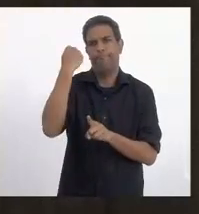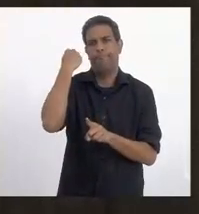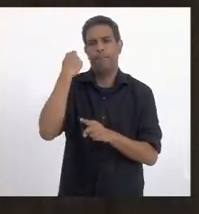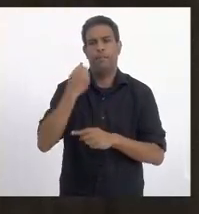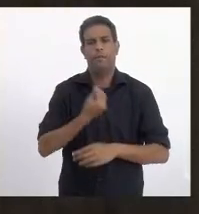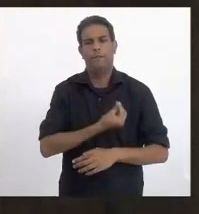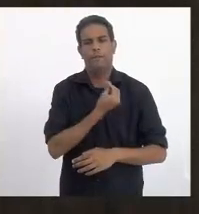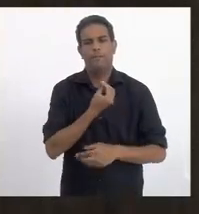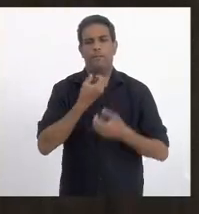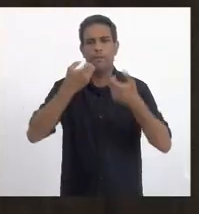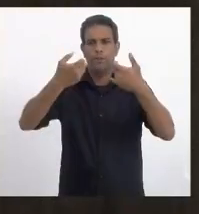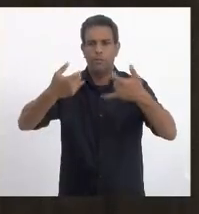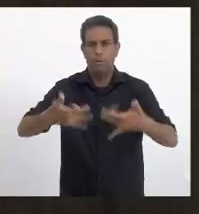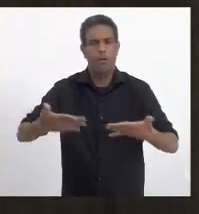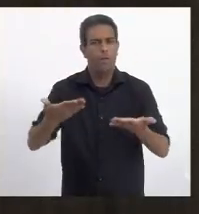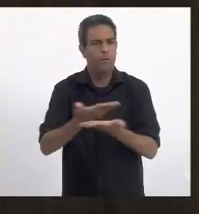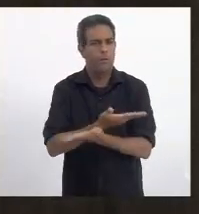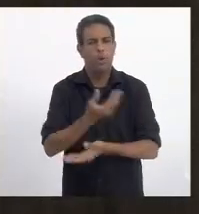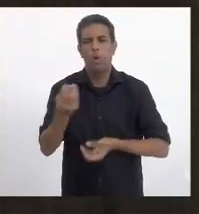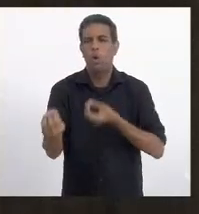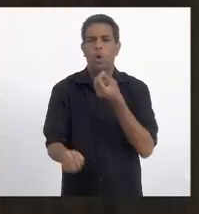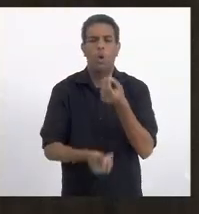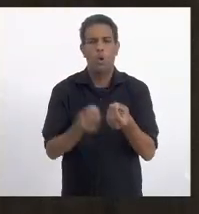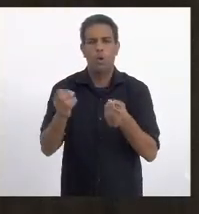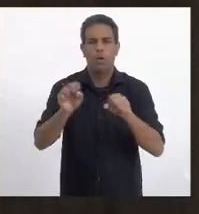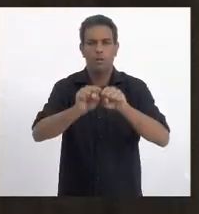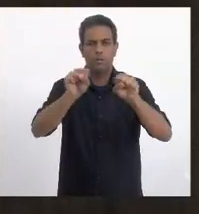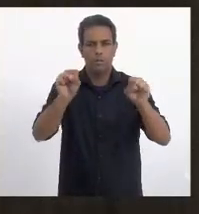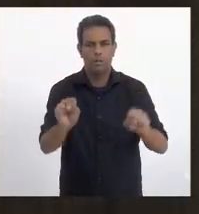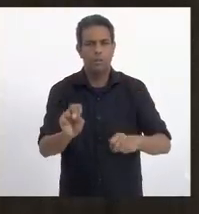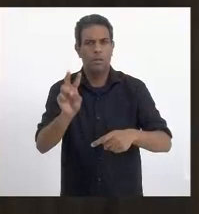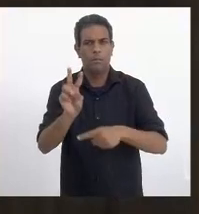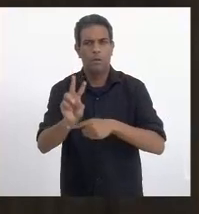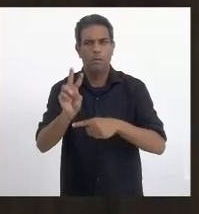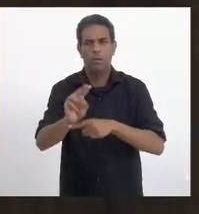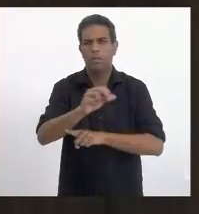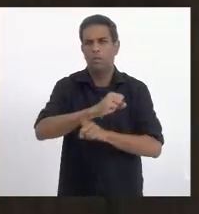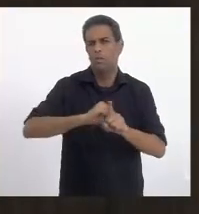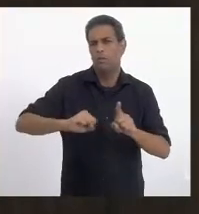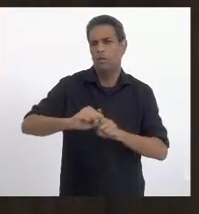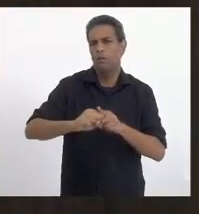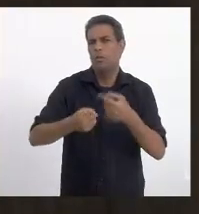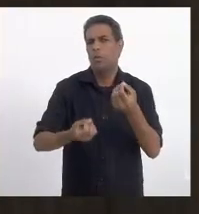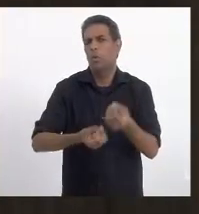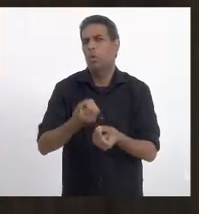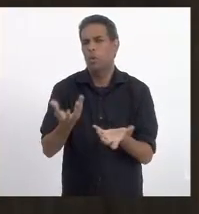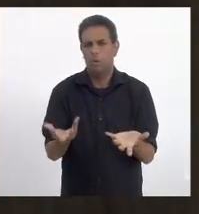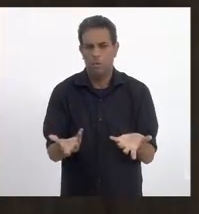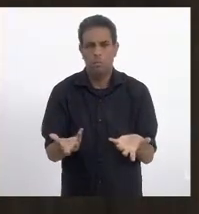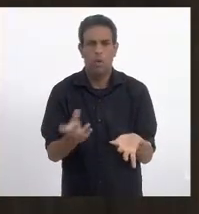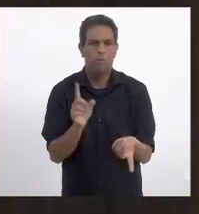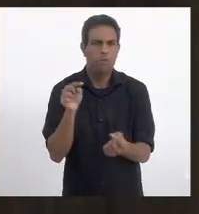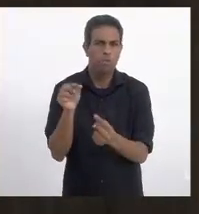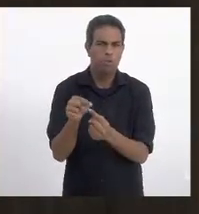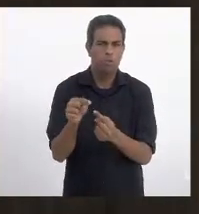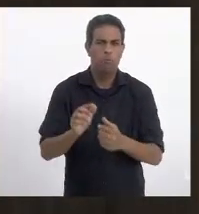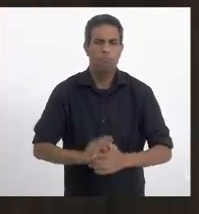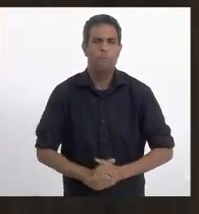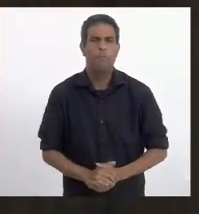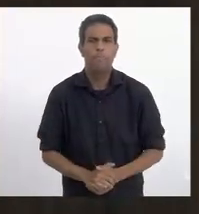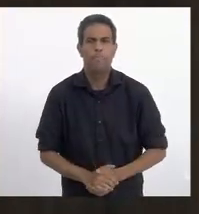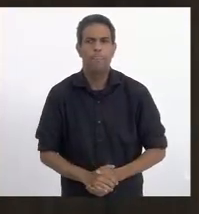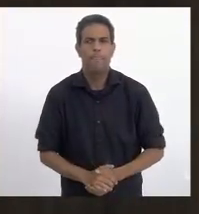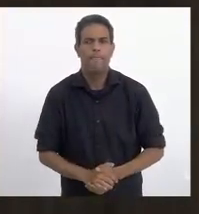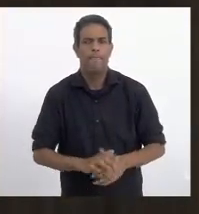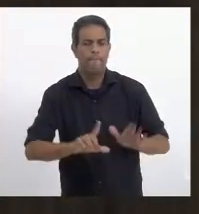para poder explicar como que nós seu sistema de proteção social dito sistema de proteção social eu